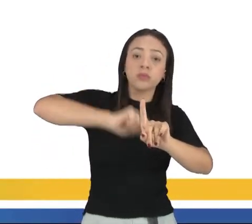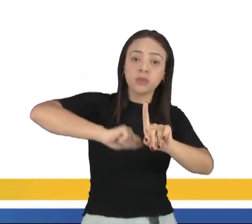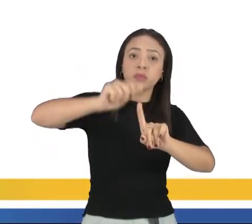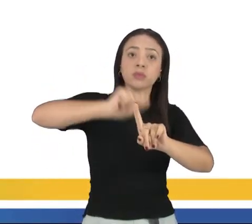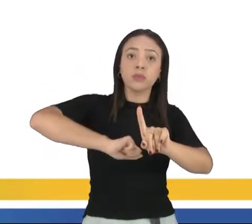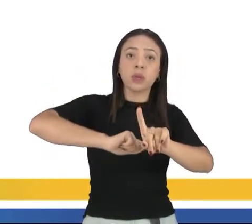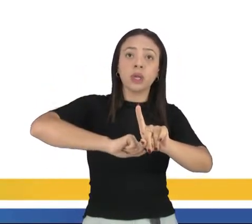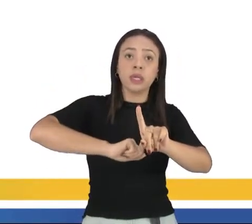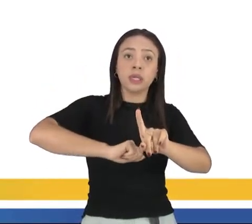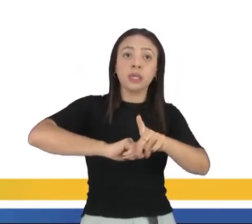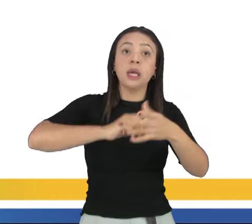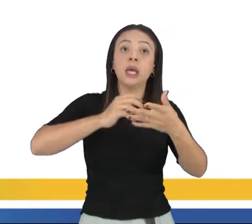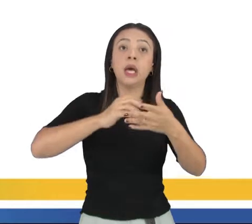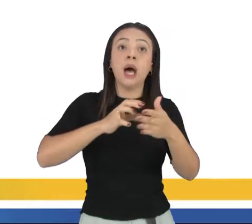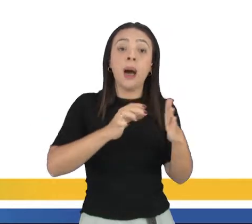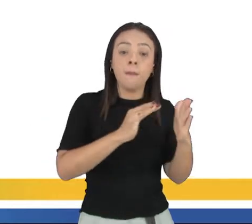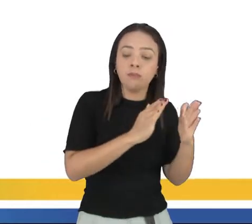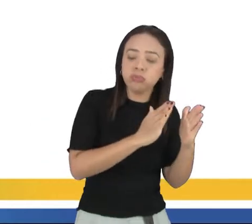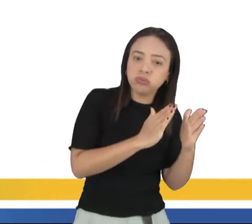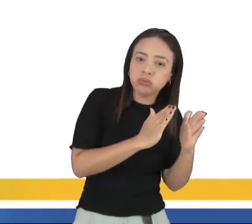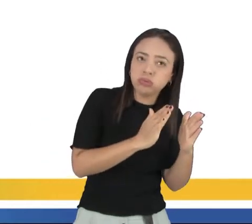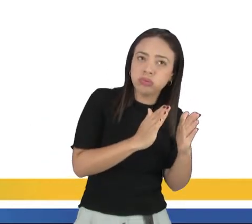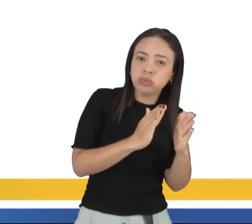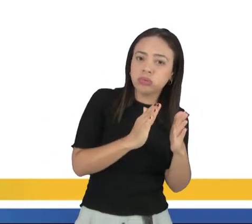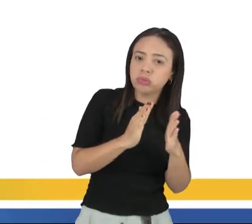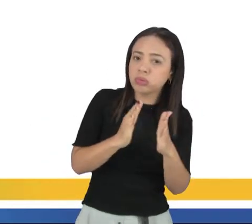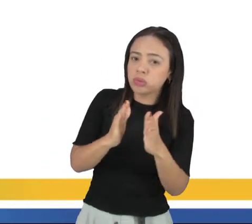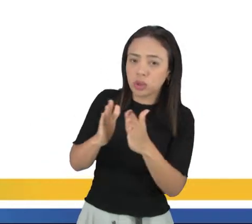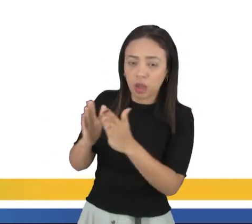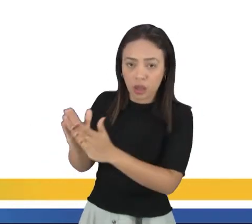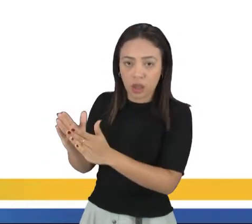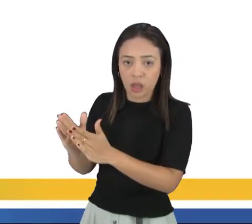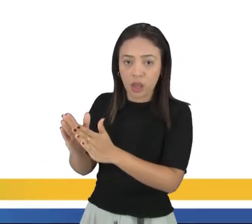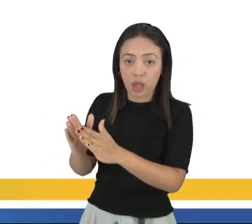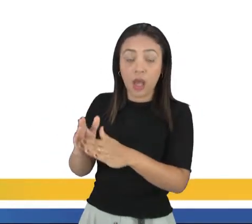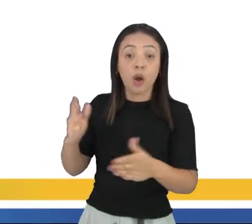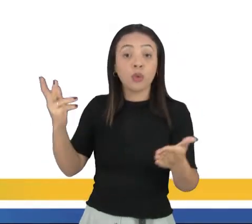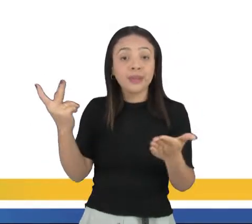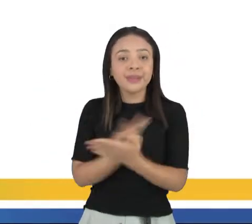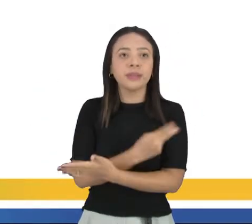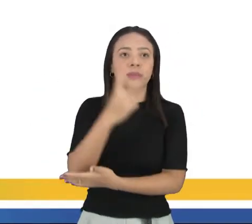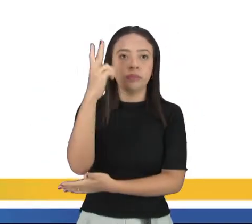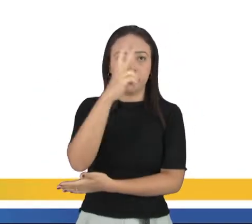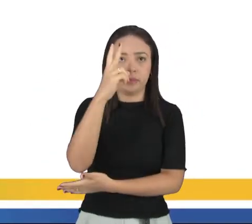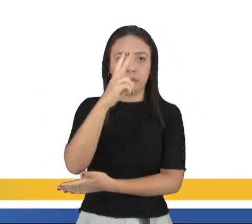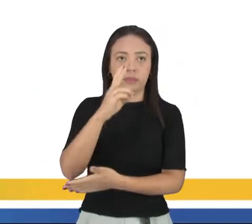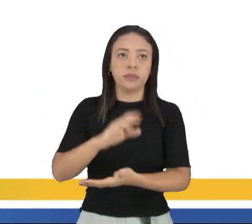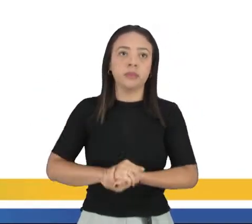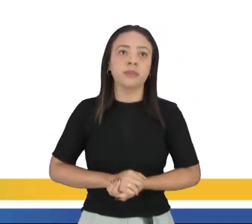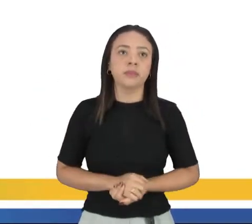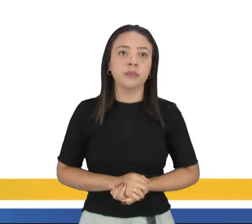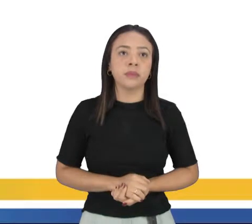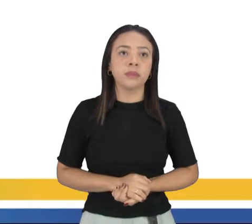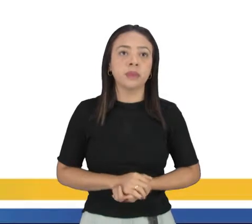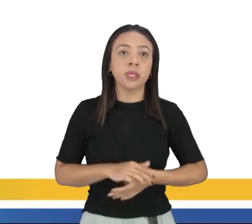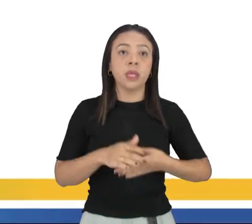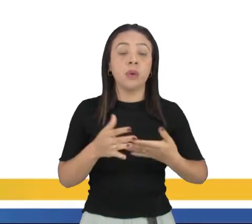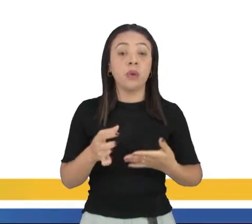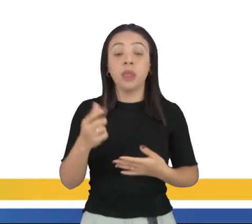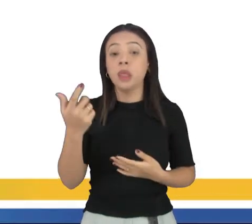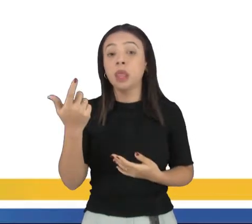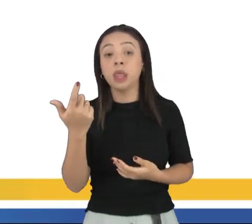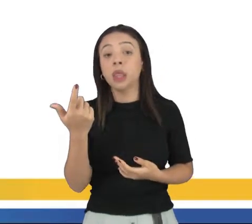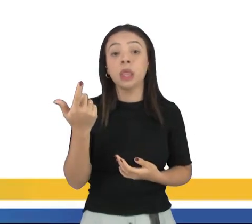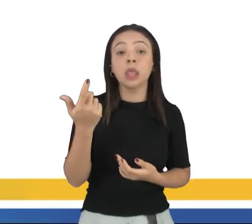passagem não determina as mudanças e acontecimentos né que são os fatos históricos dessa maneira se